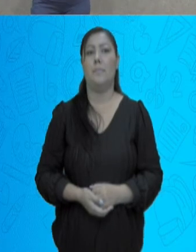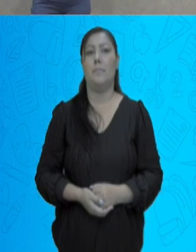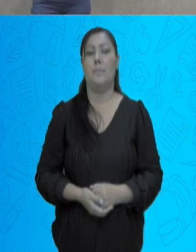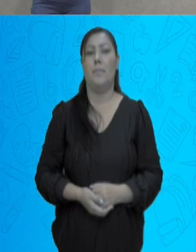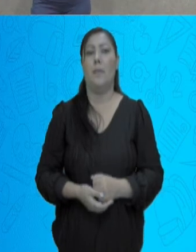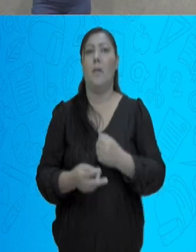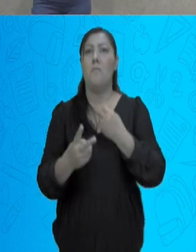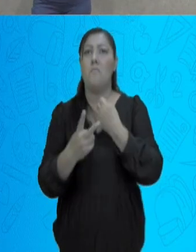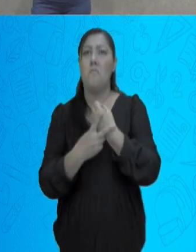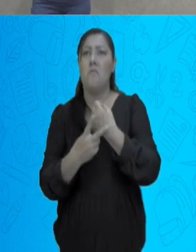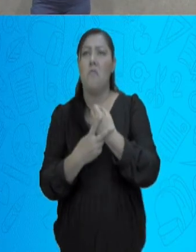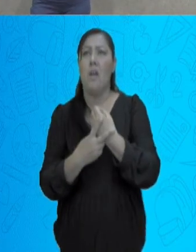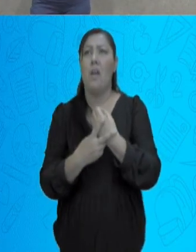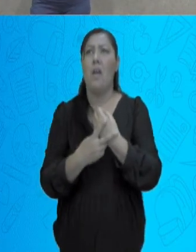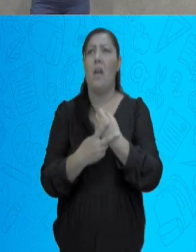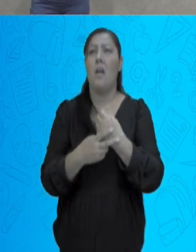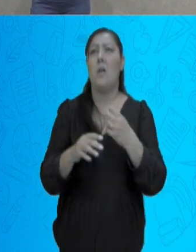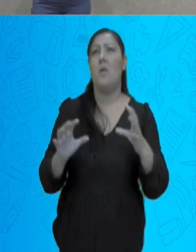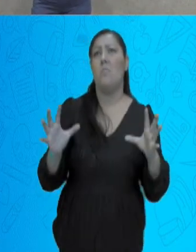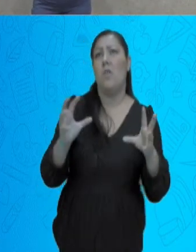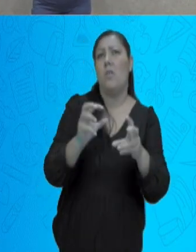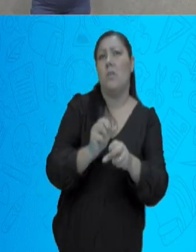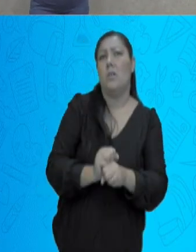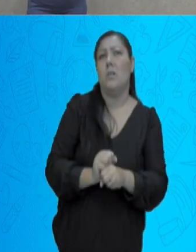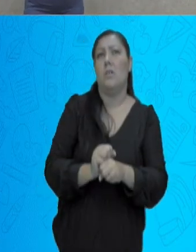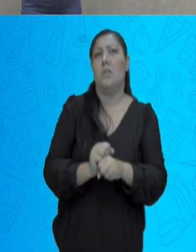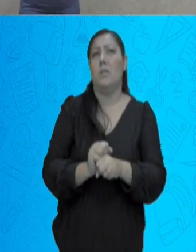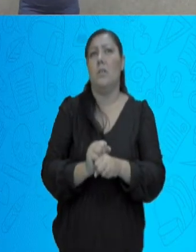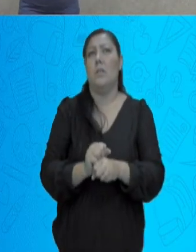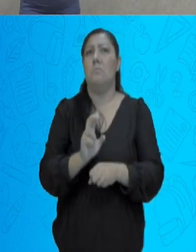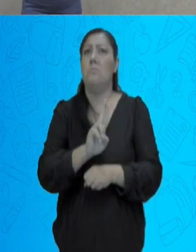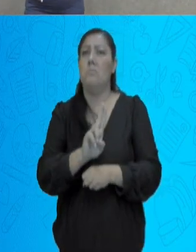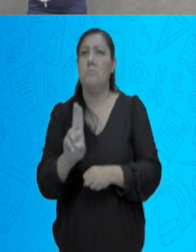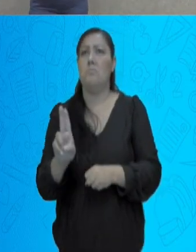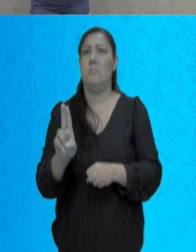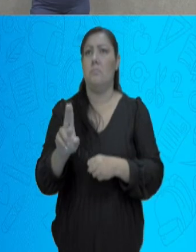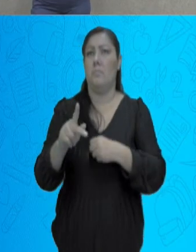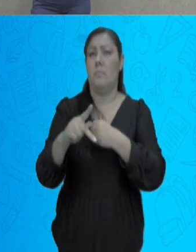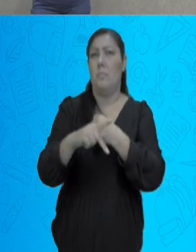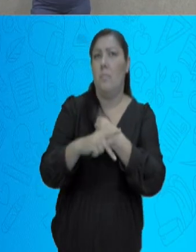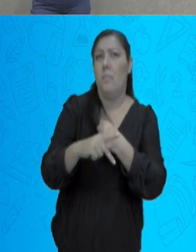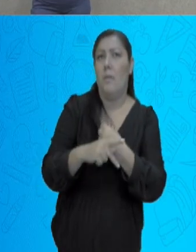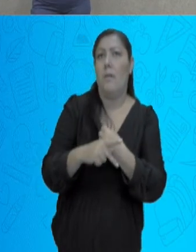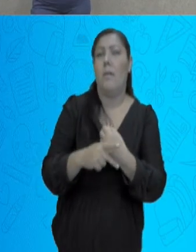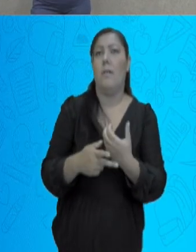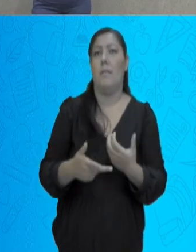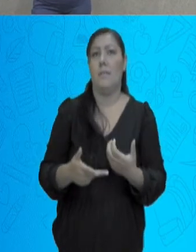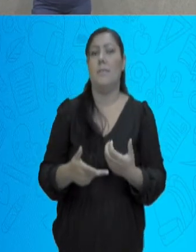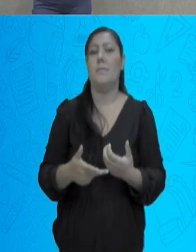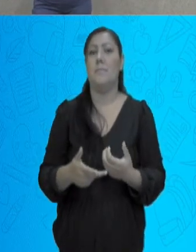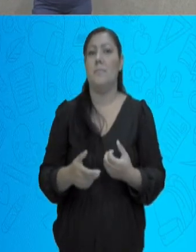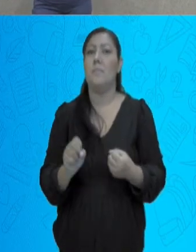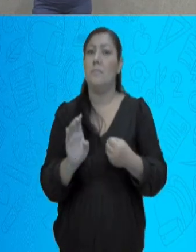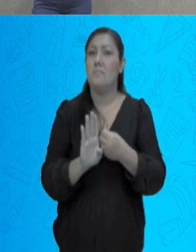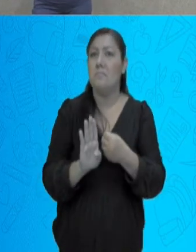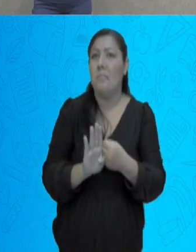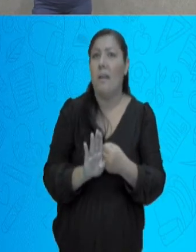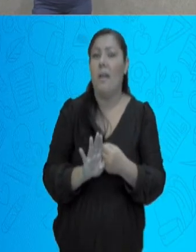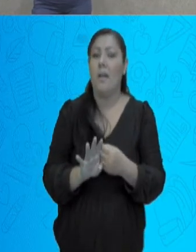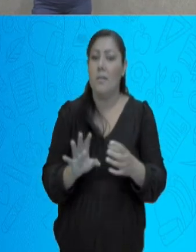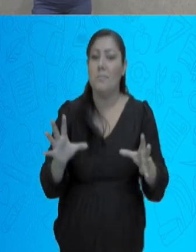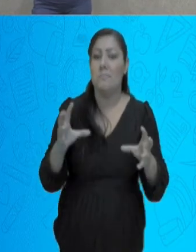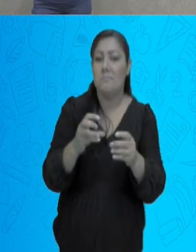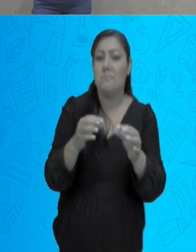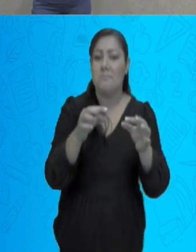Verbo trouxe a questão das formas nominais, de substantivos, e agora também temos o pronome. Tudo